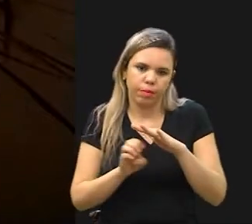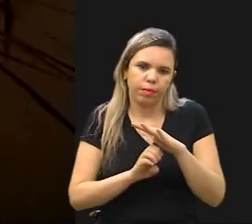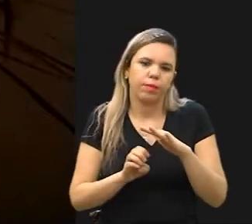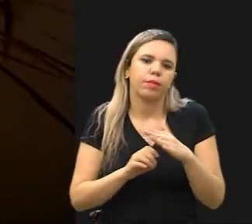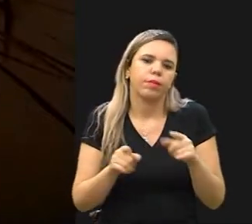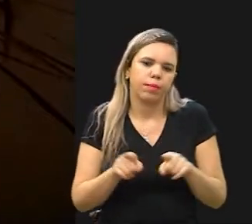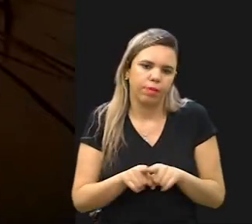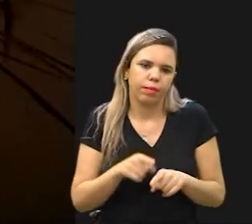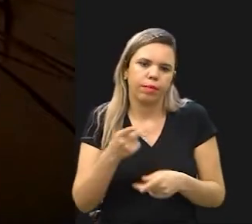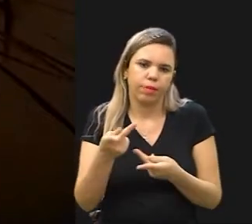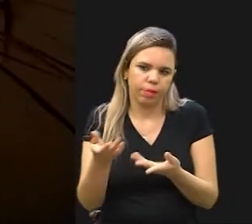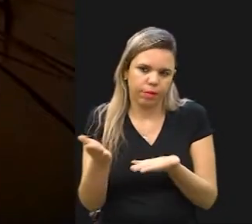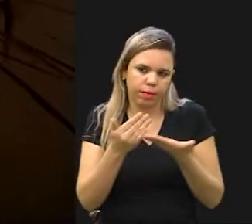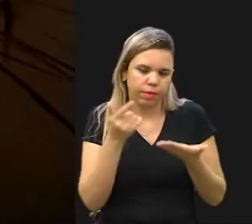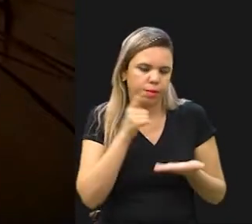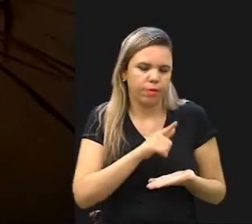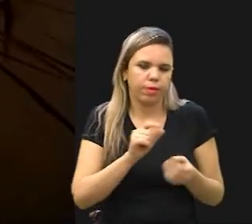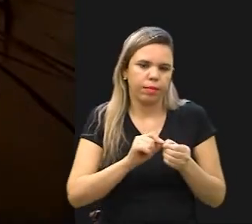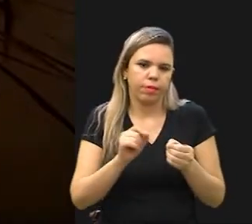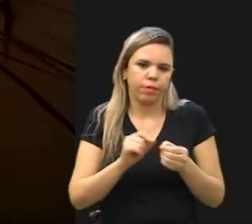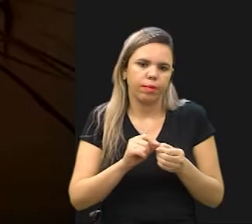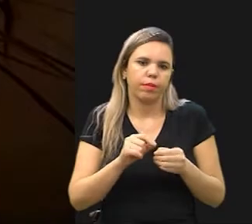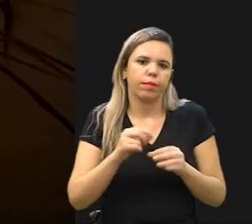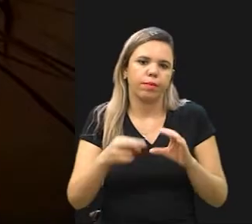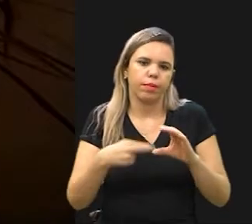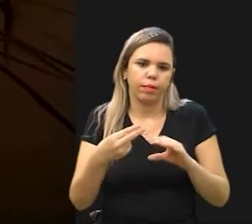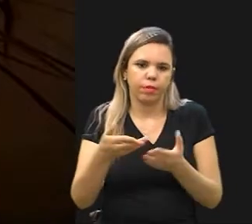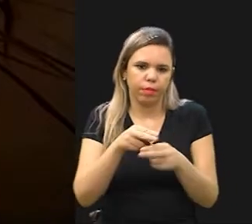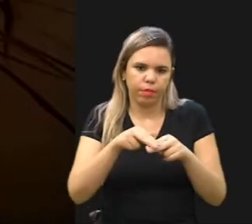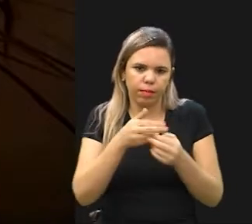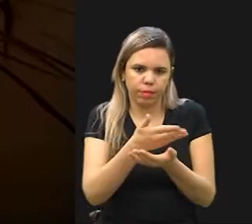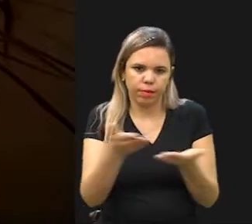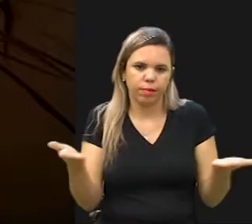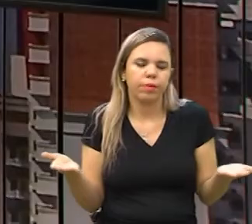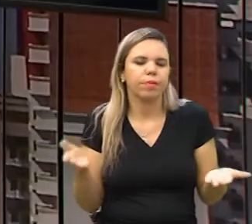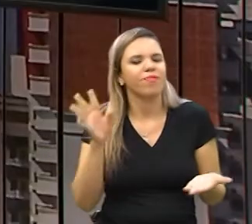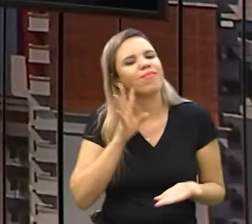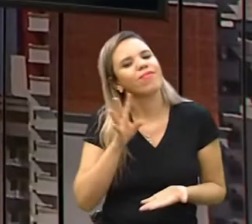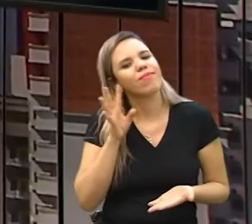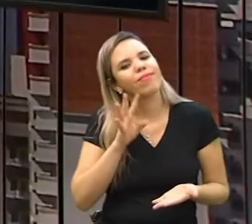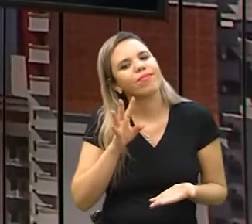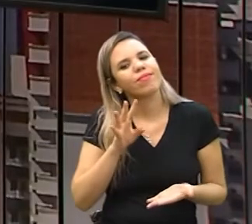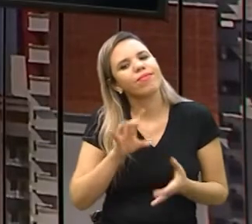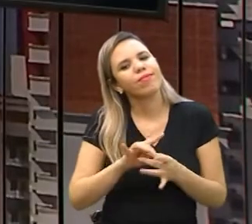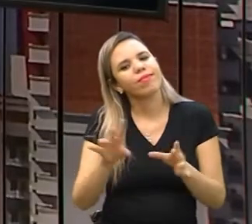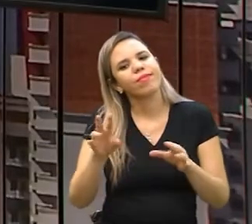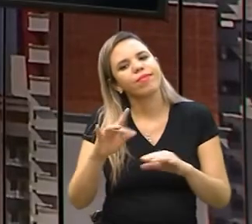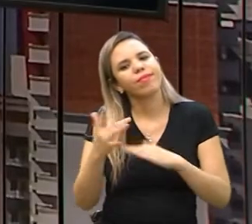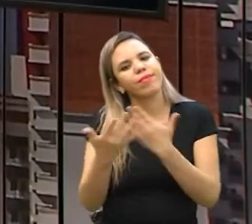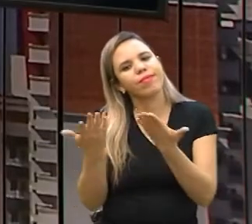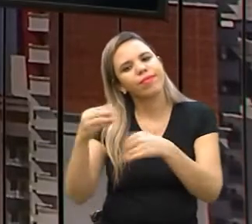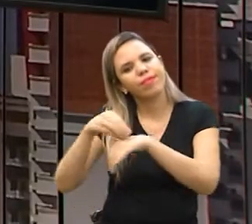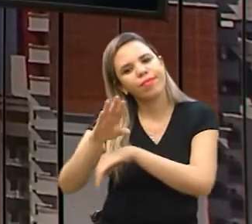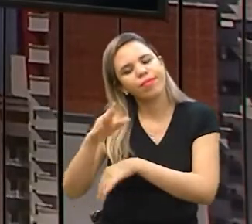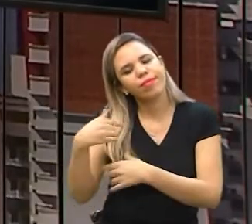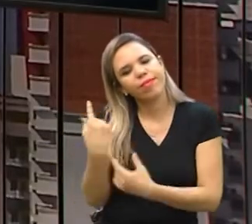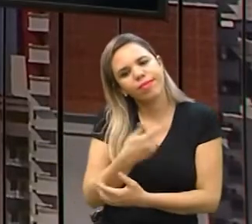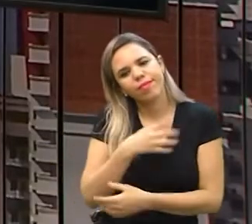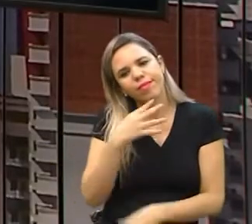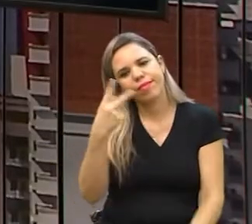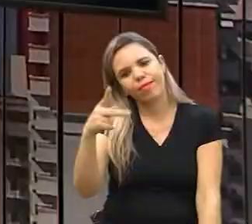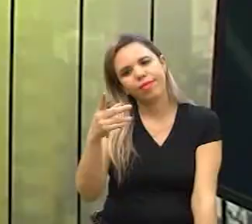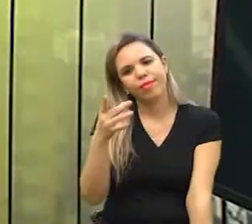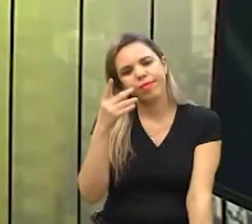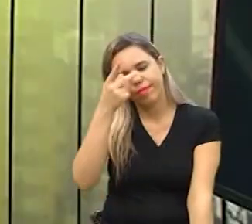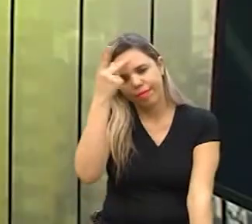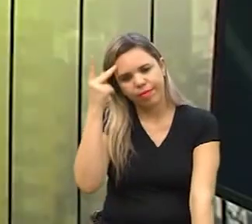empreendimentos para que nós possamos fazer a compostagem por vocês. Que legal. Então, deixa as suas redes sociais, Luísa, para a gente